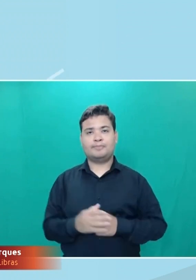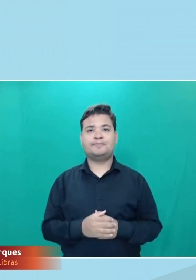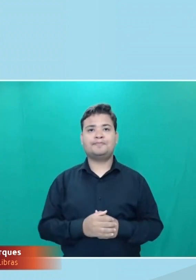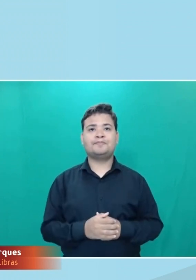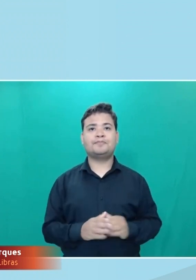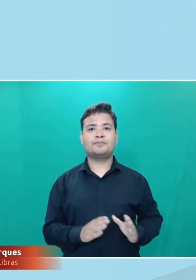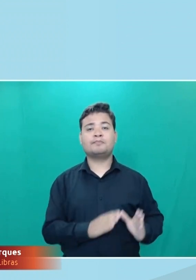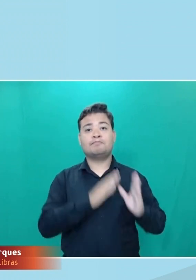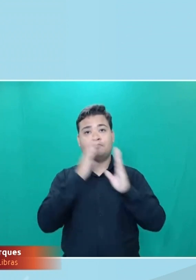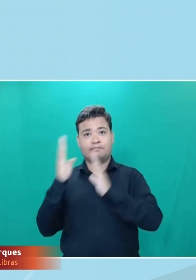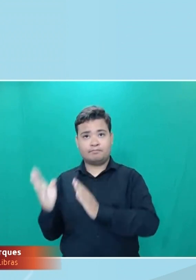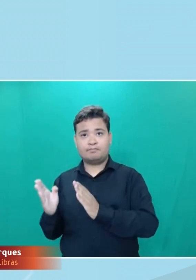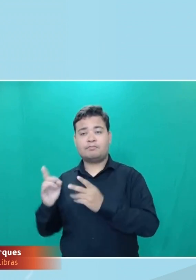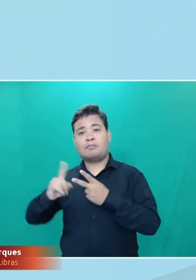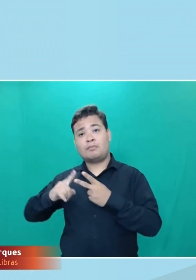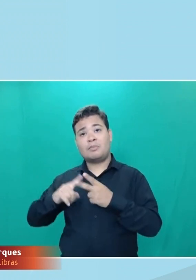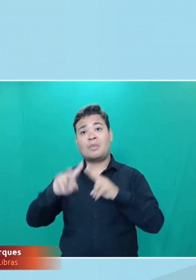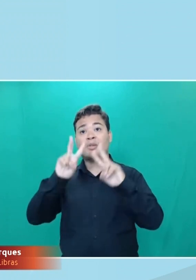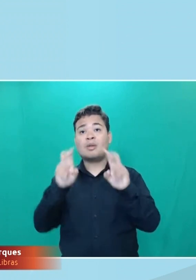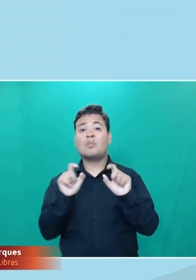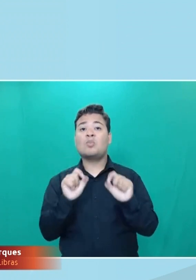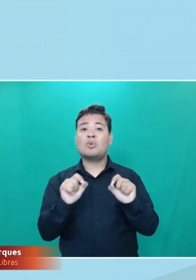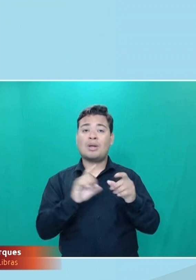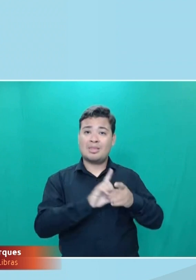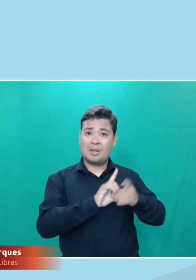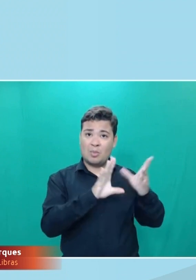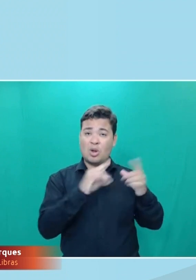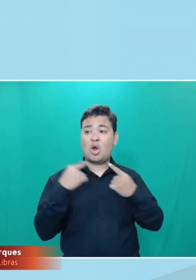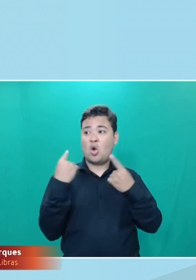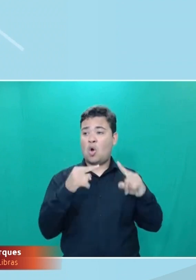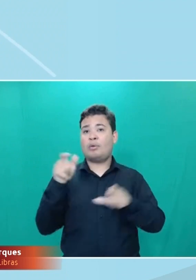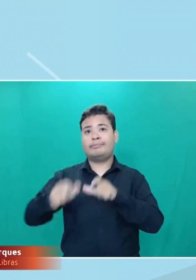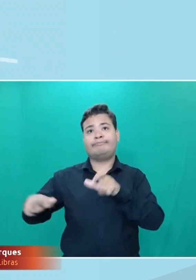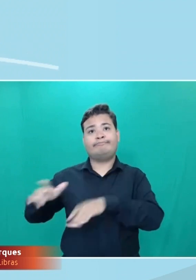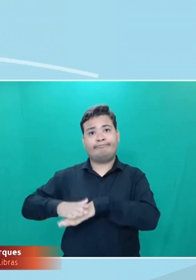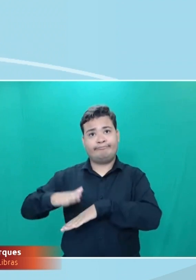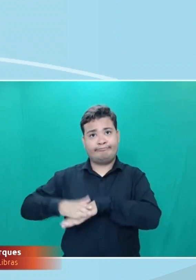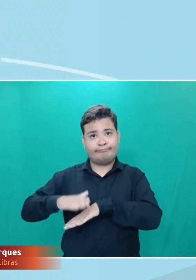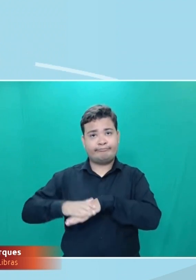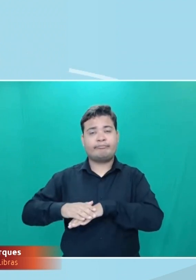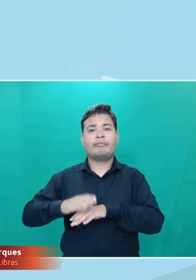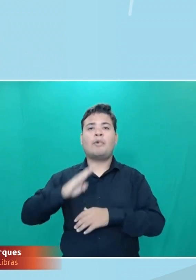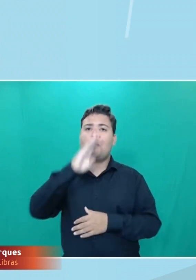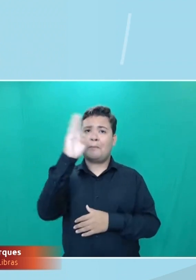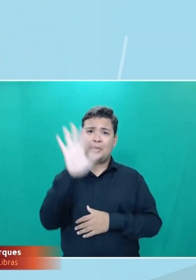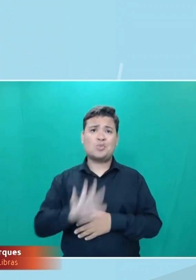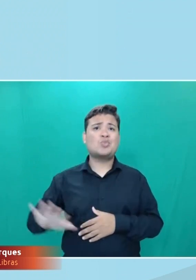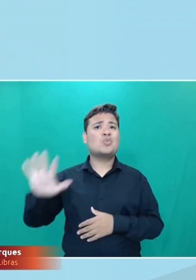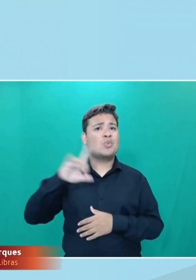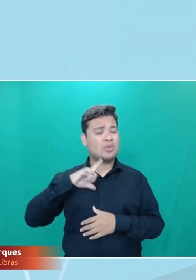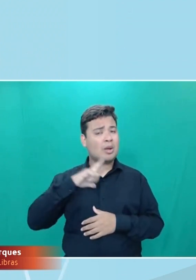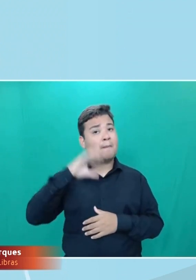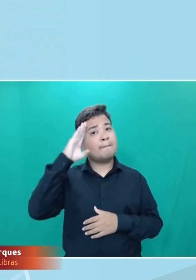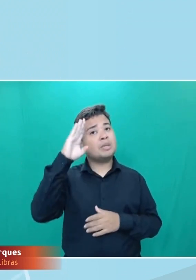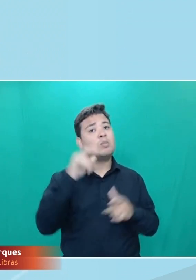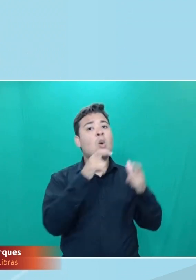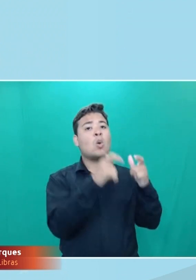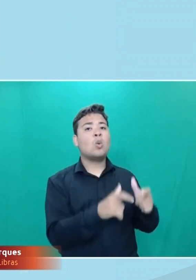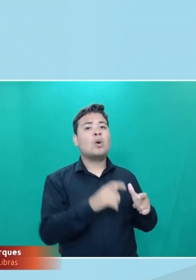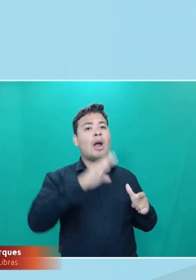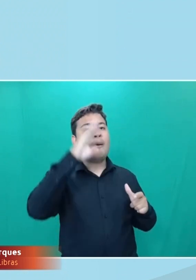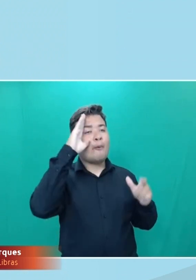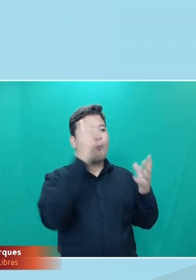vamos falar sobre os atos antidemocráticos que estão ocorrendo pelo país, principalmente nas portas dos